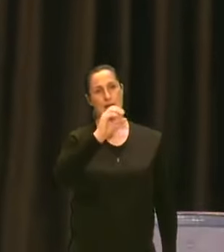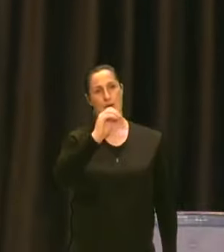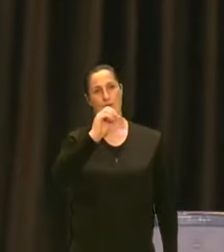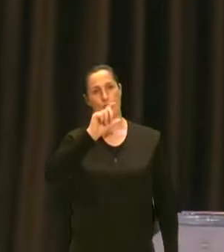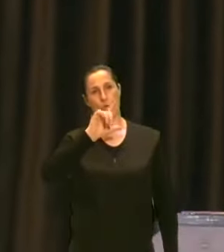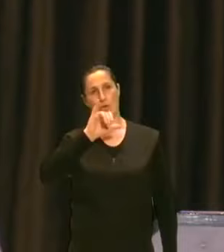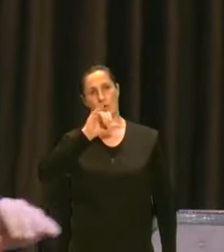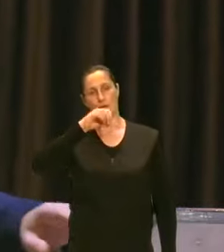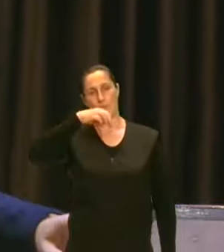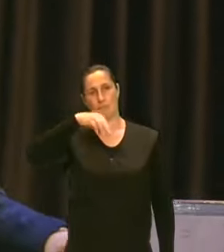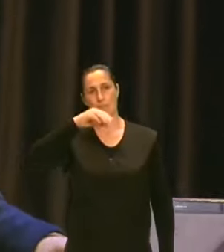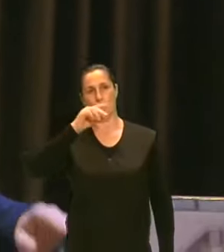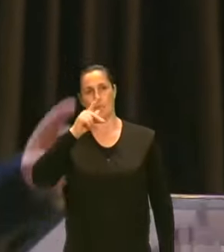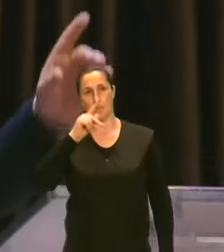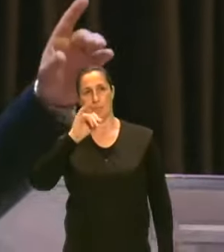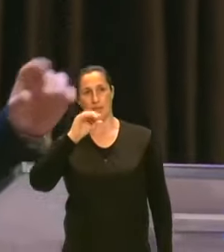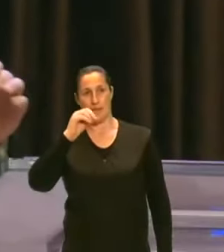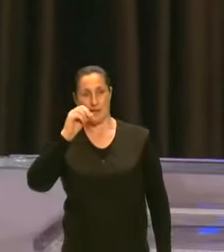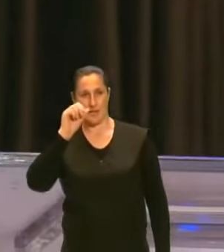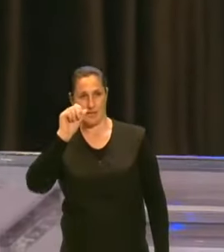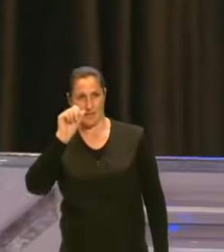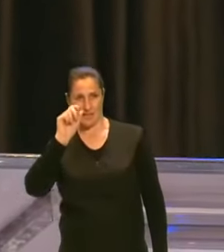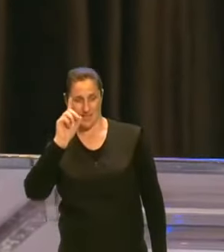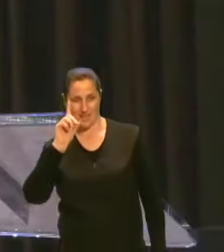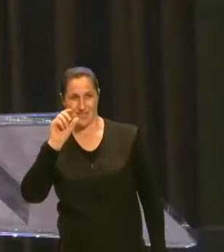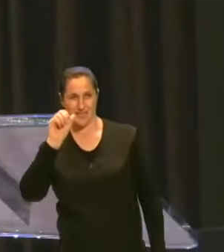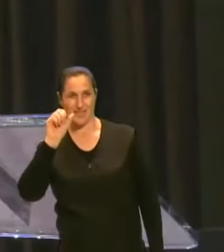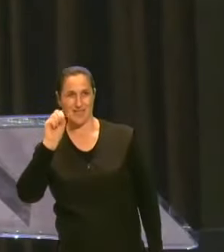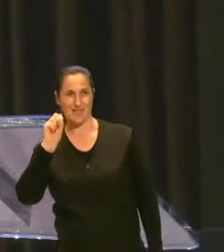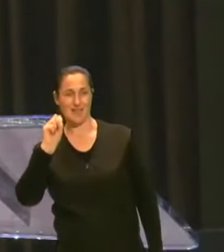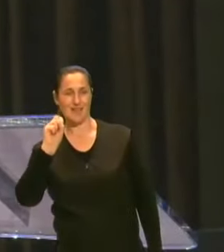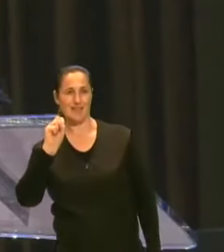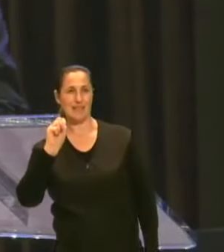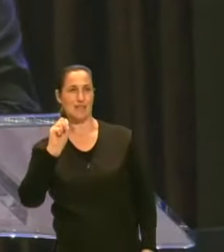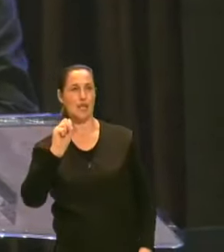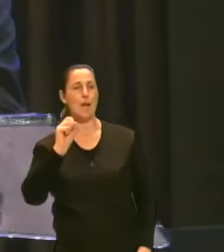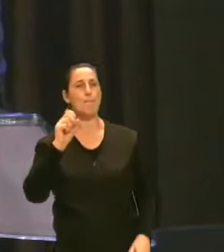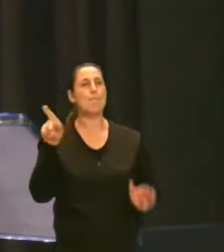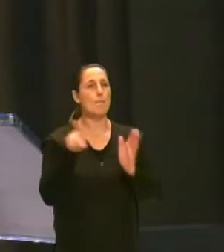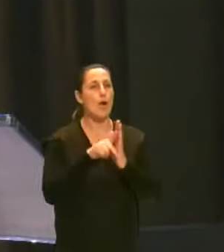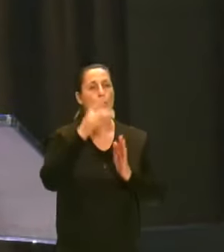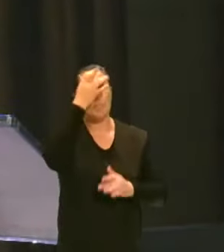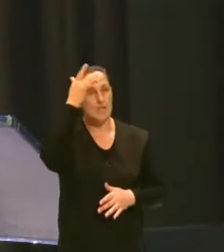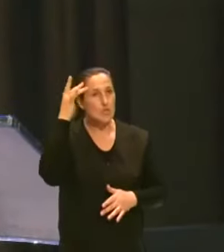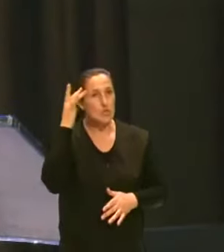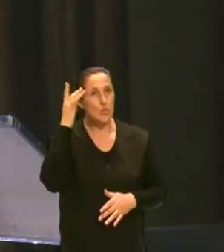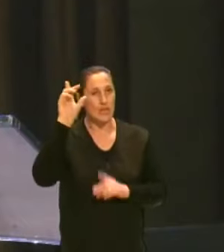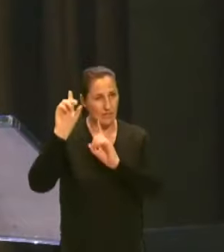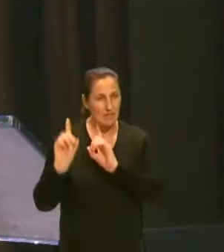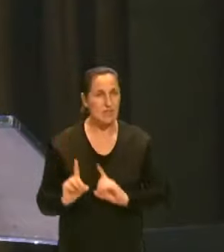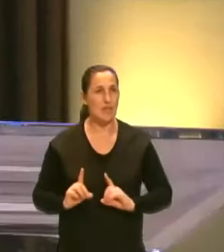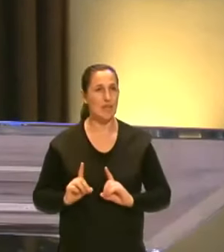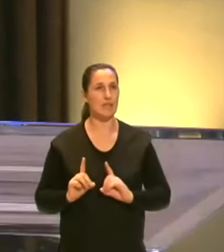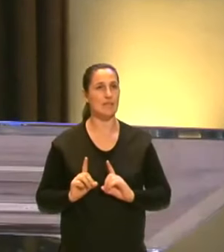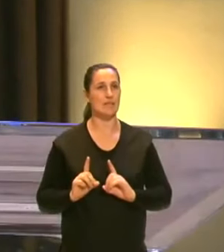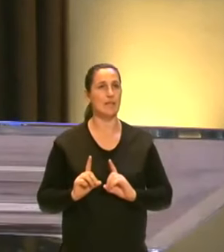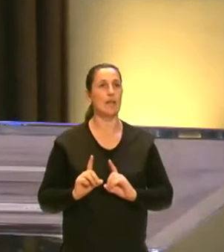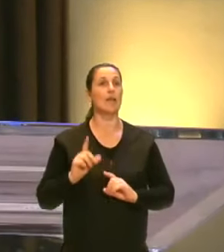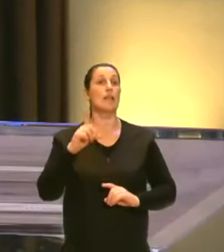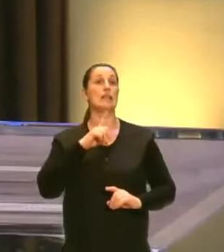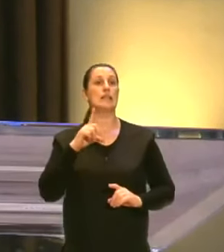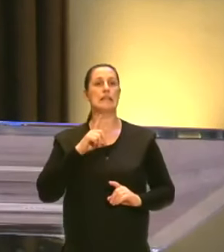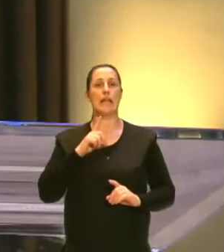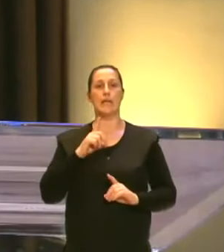junto do lado. E sabe que é uma coisa interessante? É que o auxiliar que corre junto na maratona tem que chegar